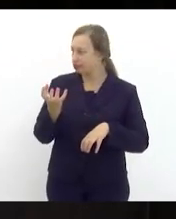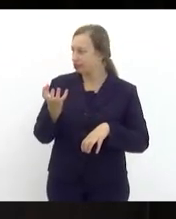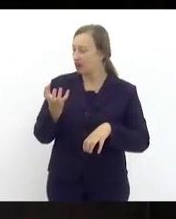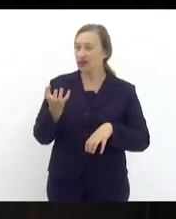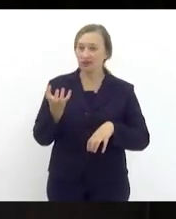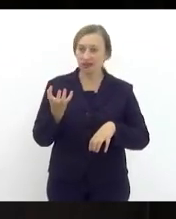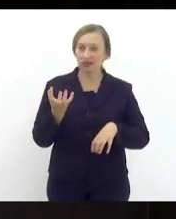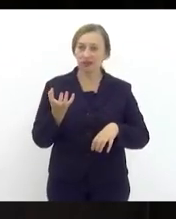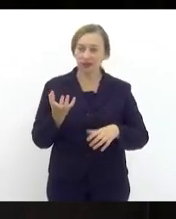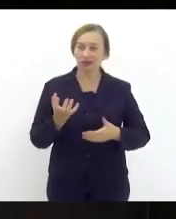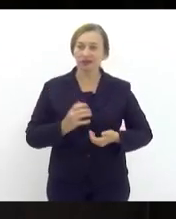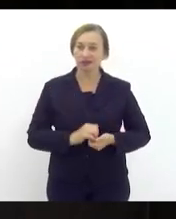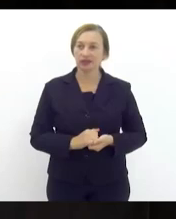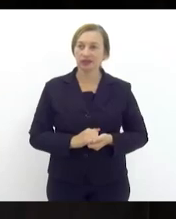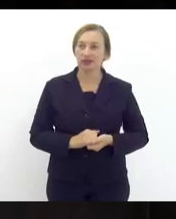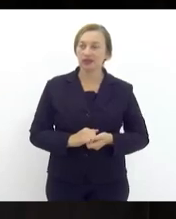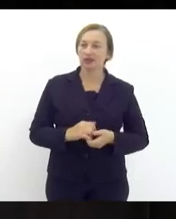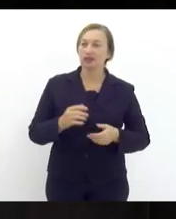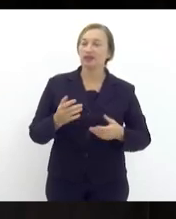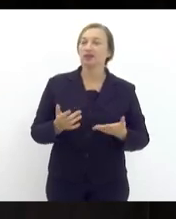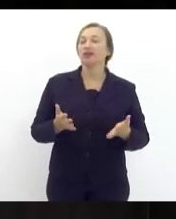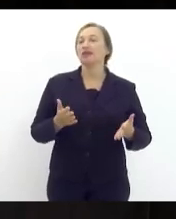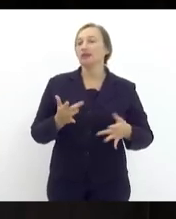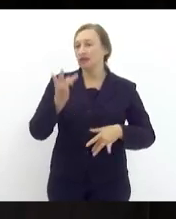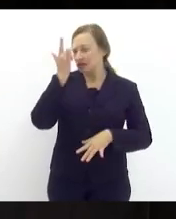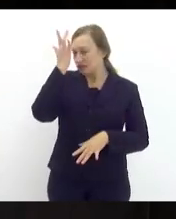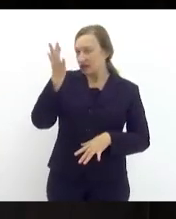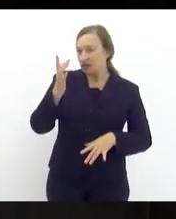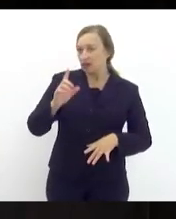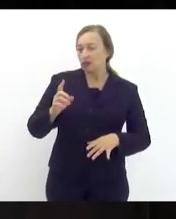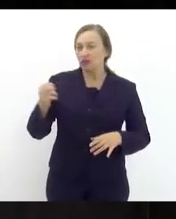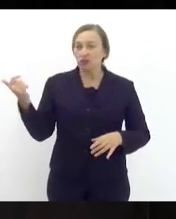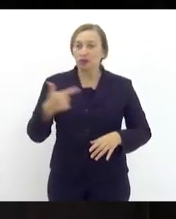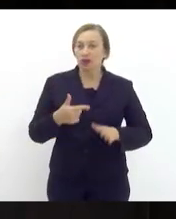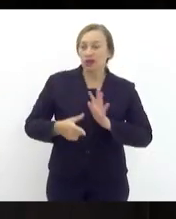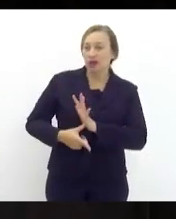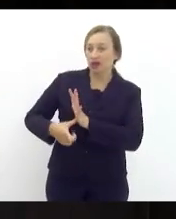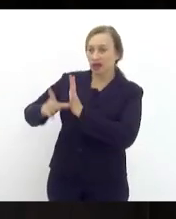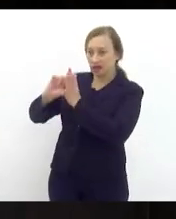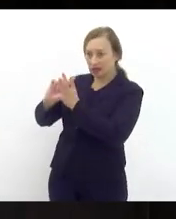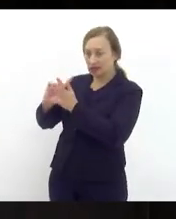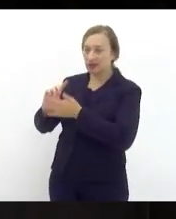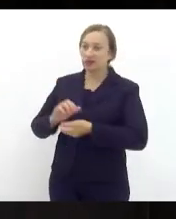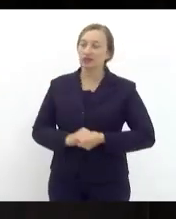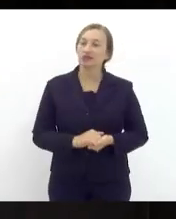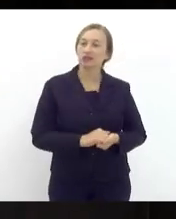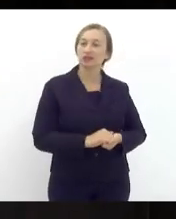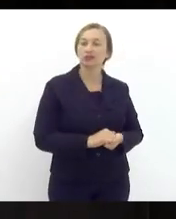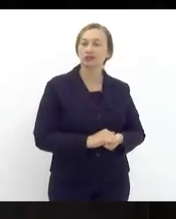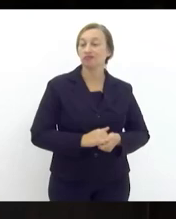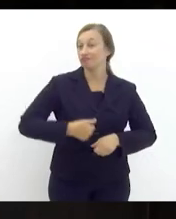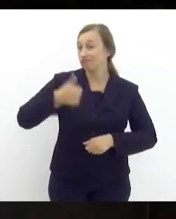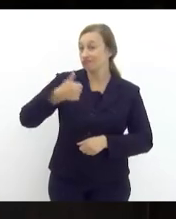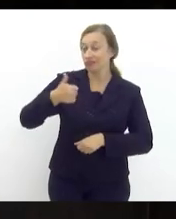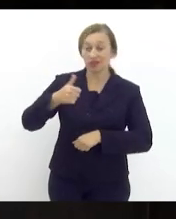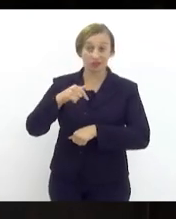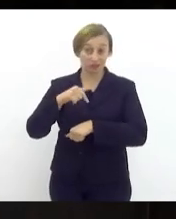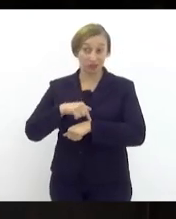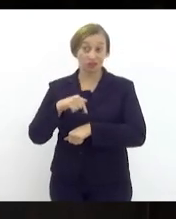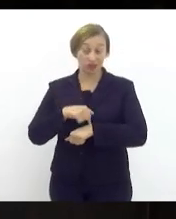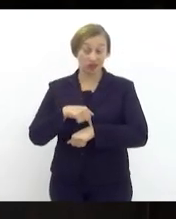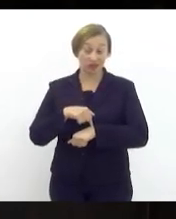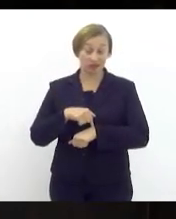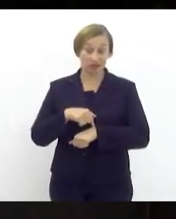mais facilitada nos temos nos temas comuns por isso no primeiro momento que me